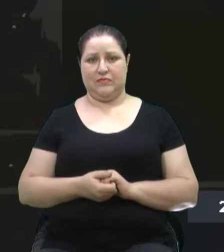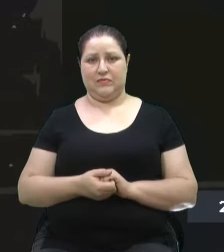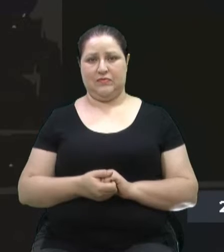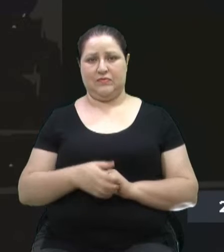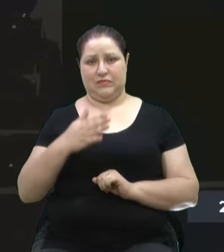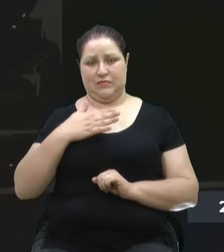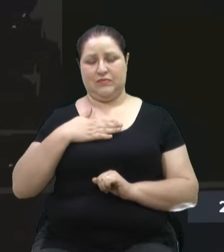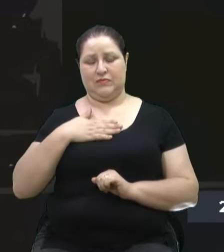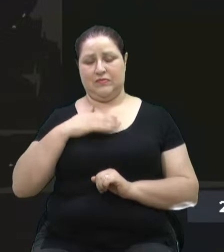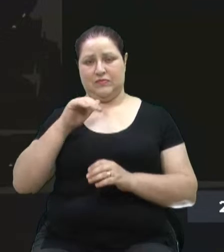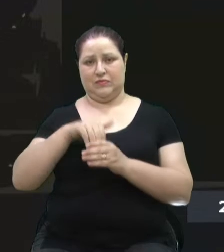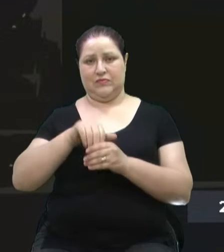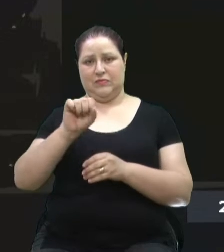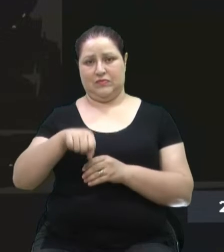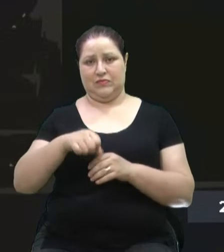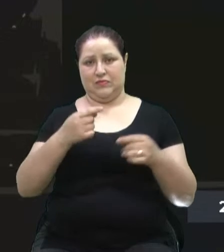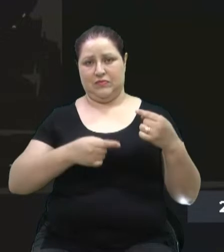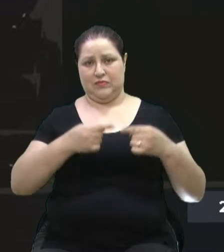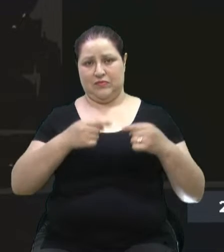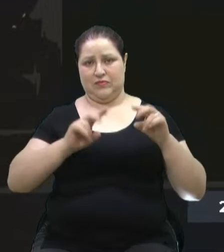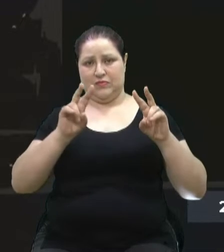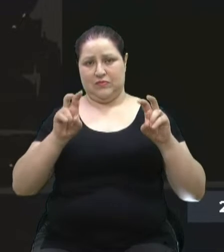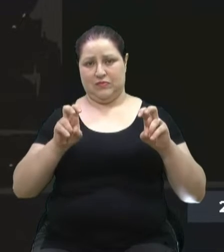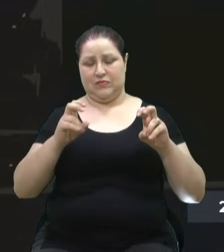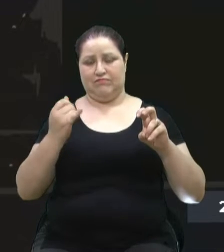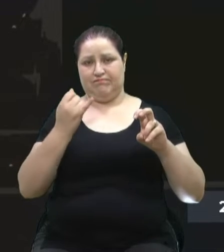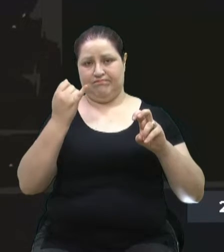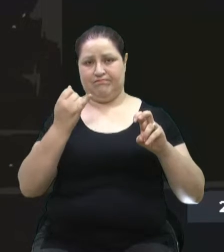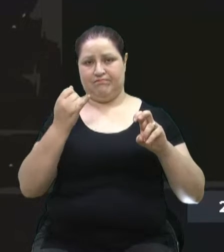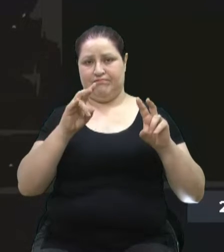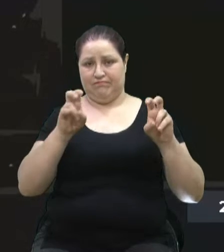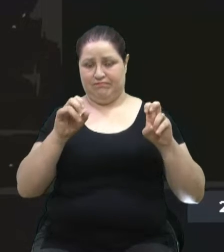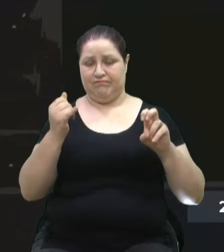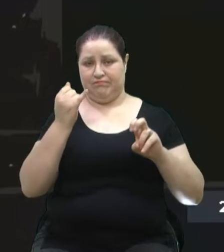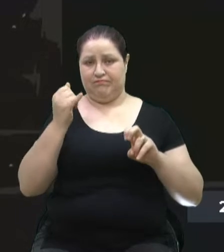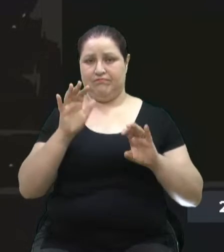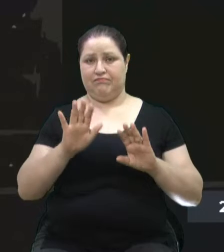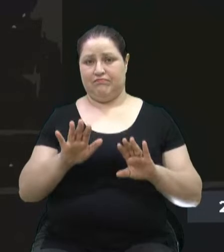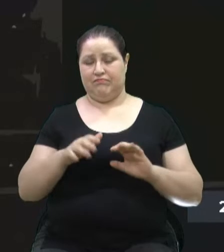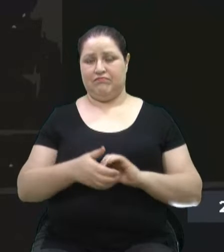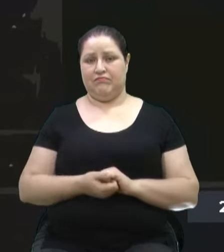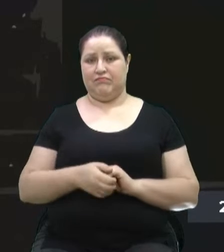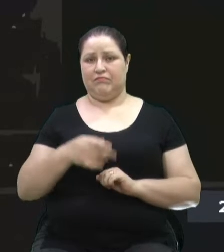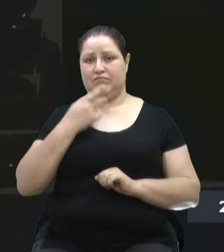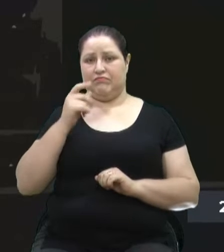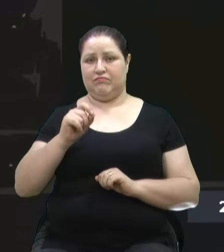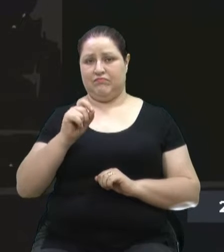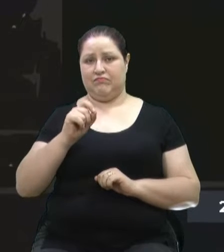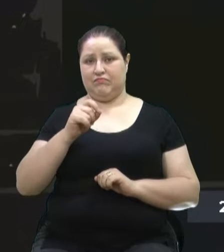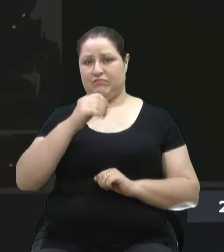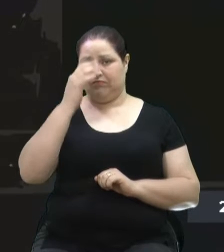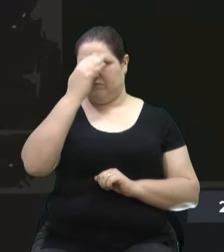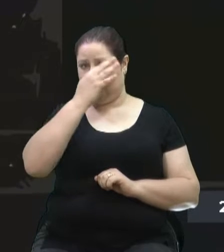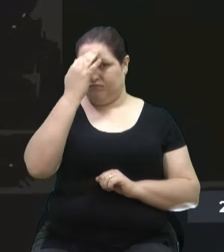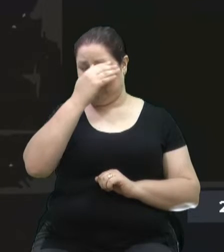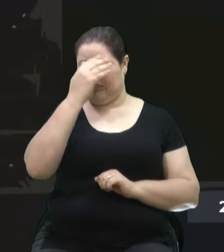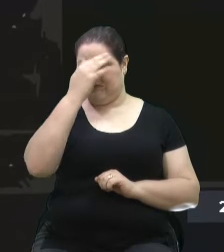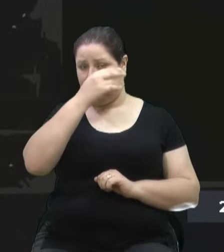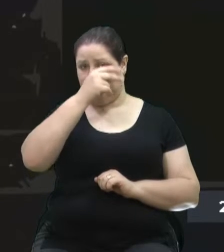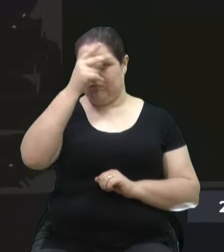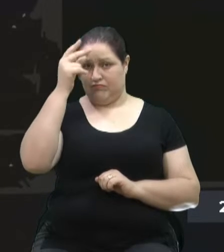voto é favorável, mas não posso deixar de registrar que o prefeito Adiló e a seus secretários têm que usar